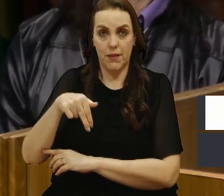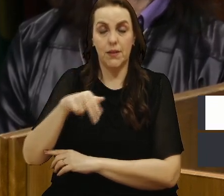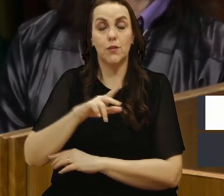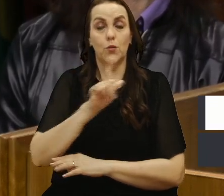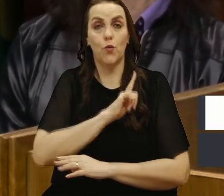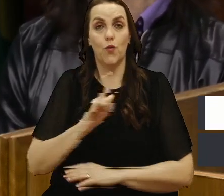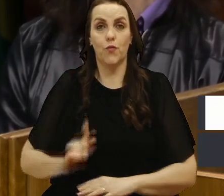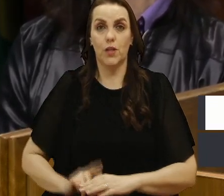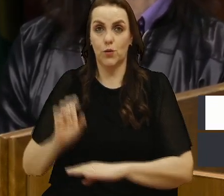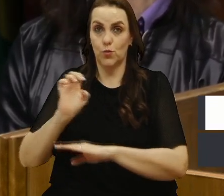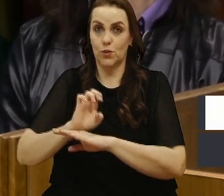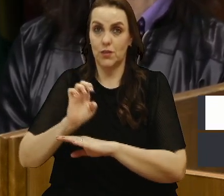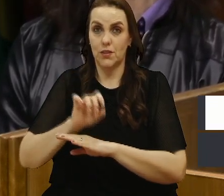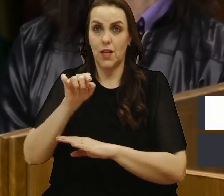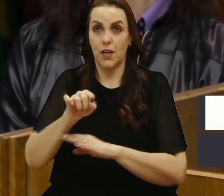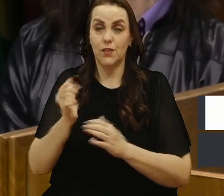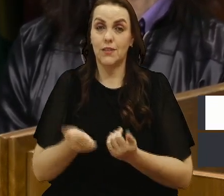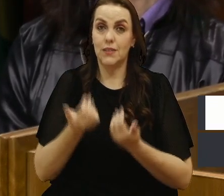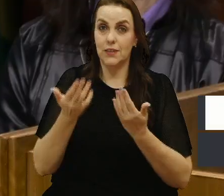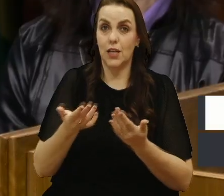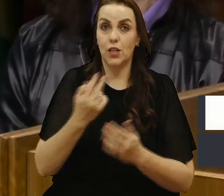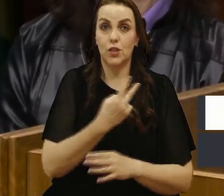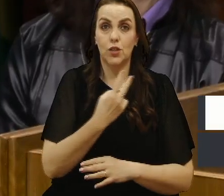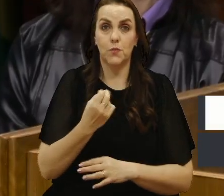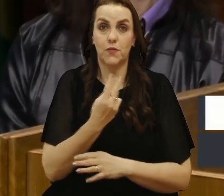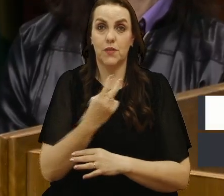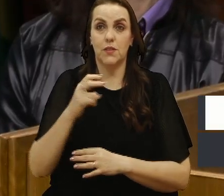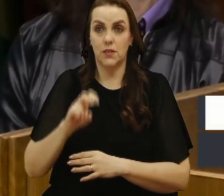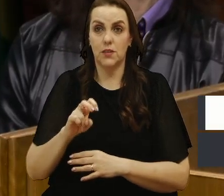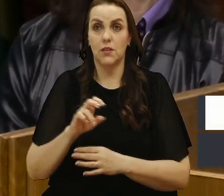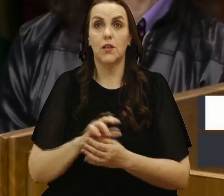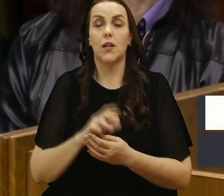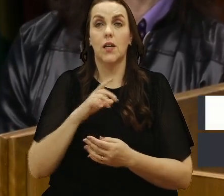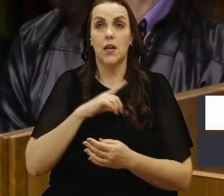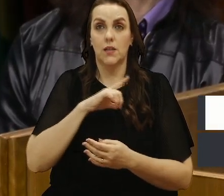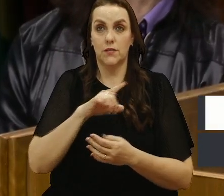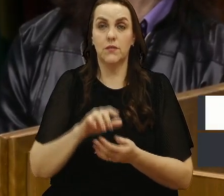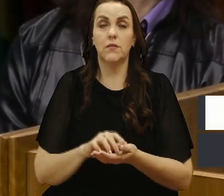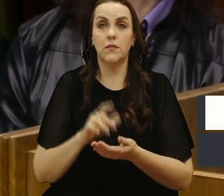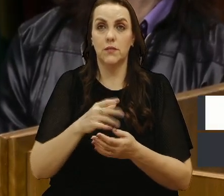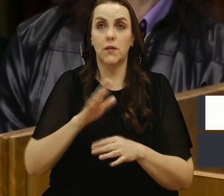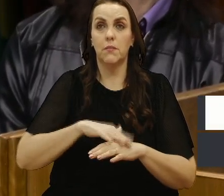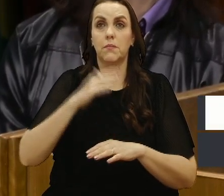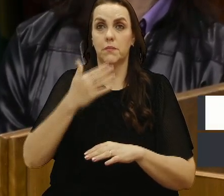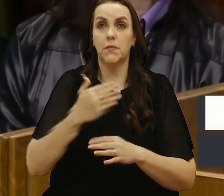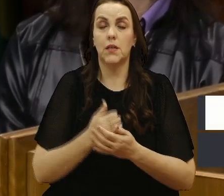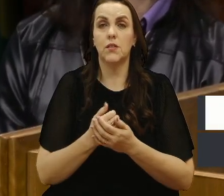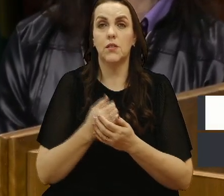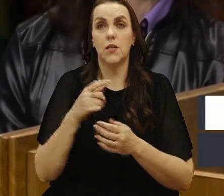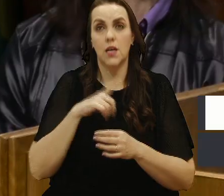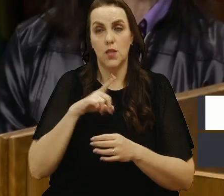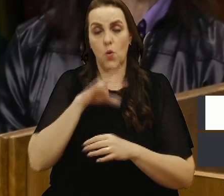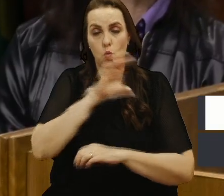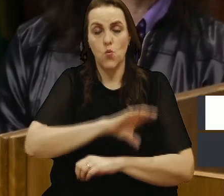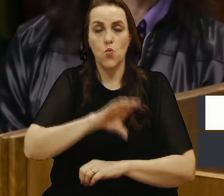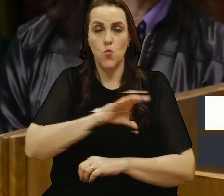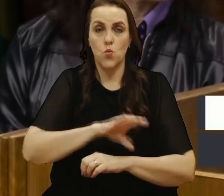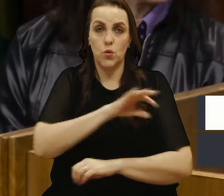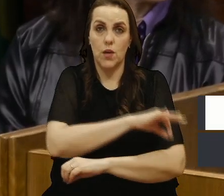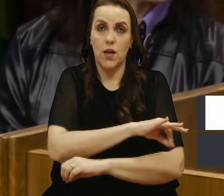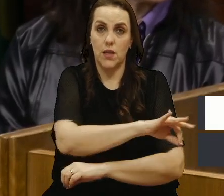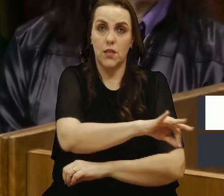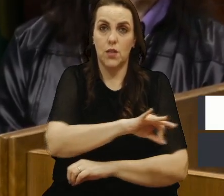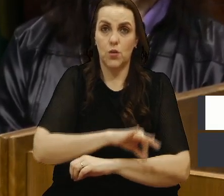estado, forneceu lá em 2005, ou seja, não estou os 30 anos, mas mais de 20, né, Doris, no curso de arquitetura. Esse curso